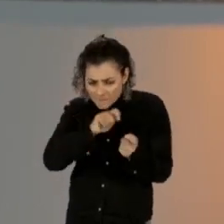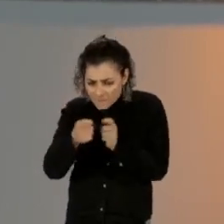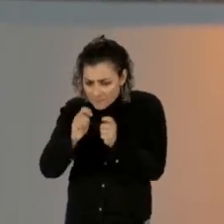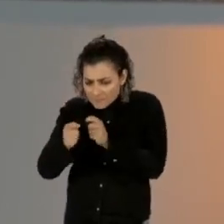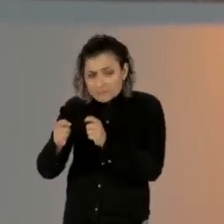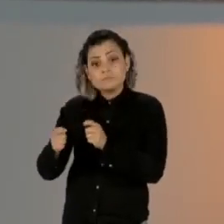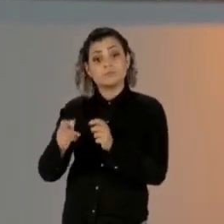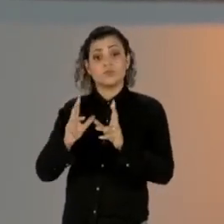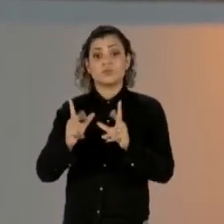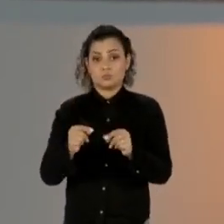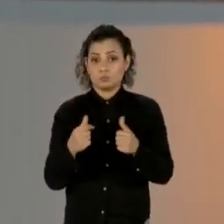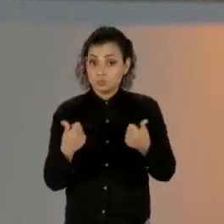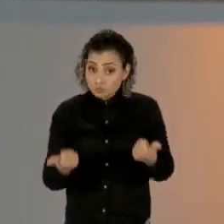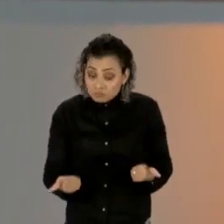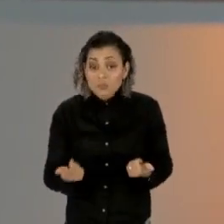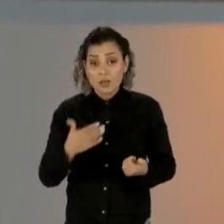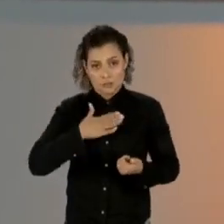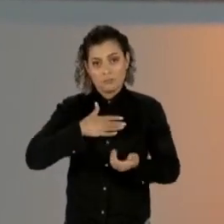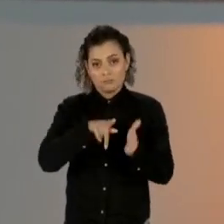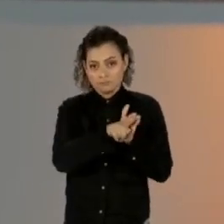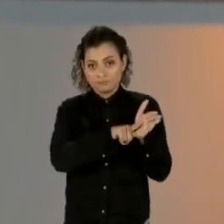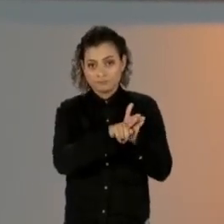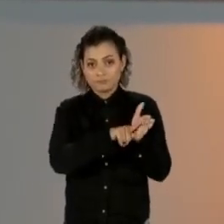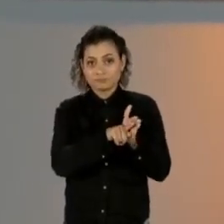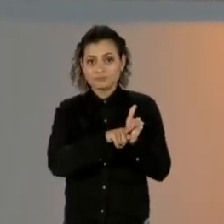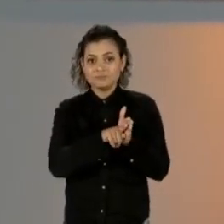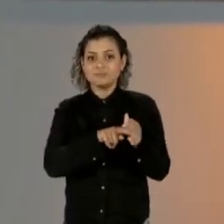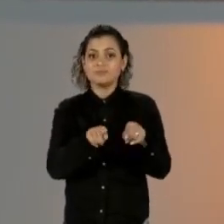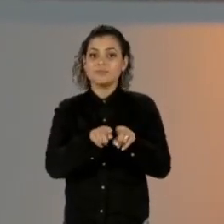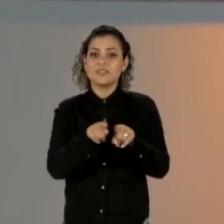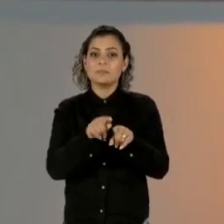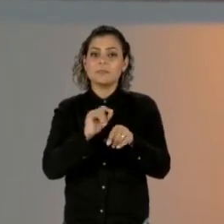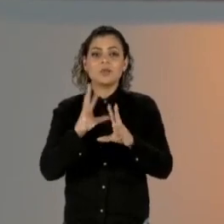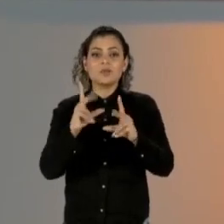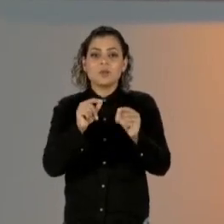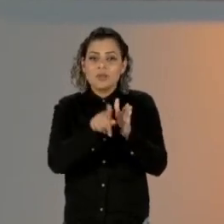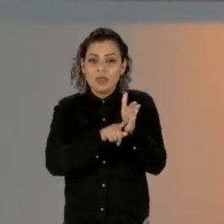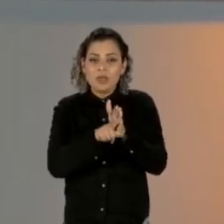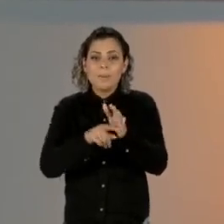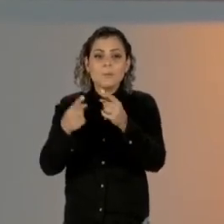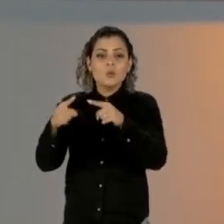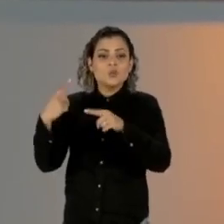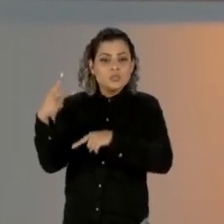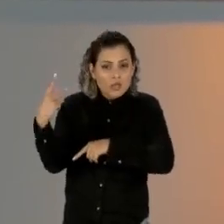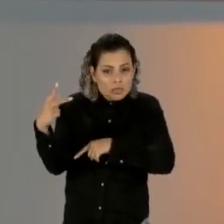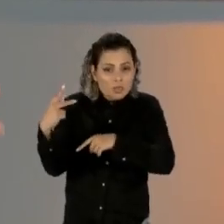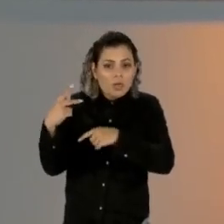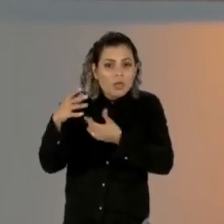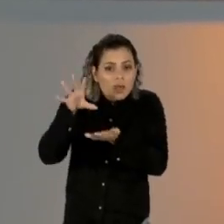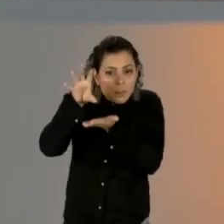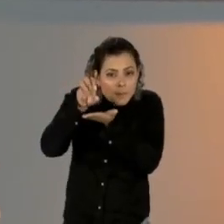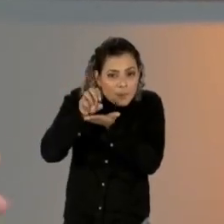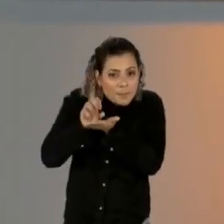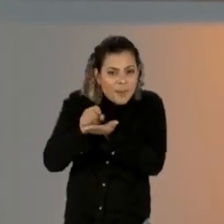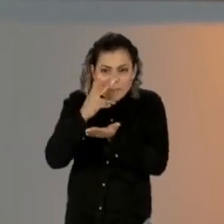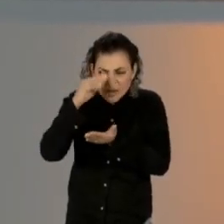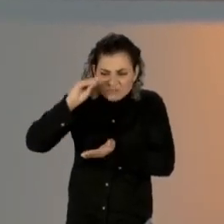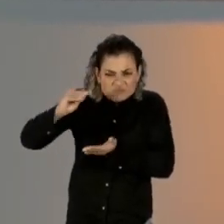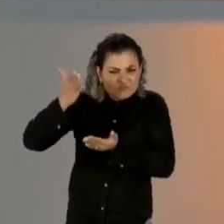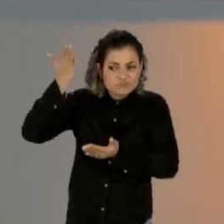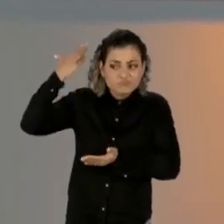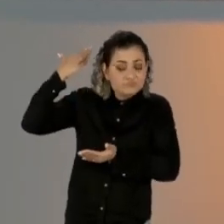né e recuperar um pouco do repertório dele nas composições que ficou um pouco esquecido na